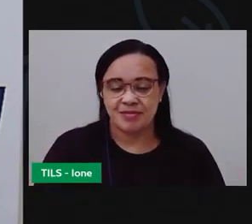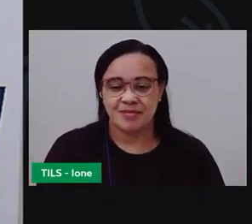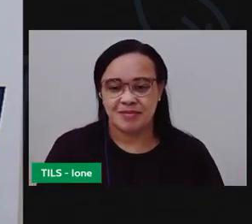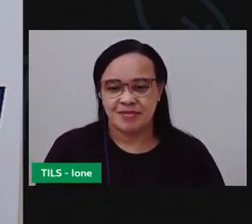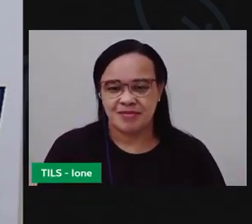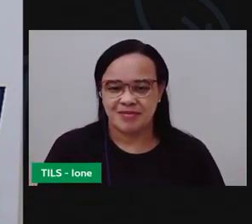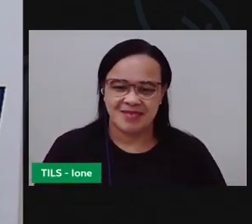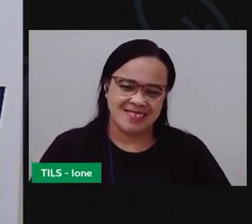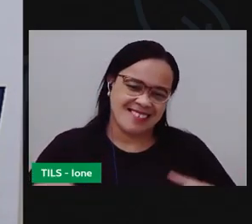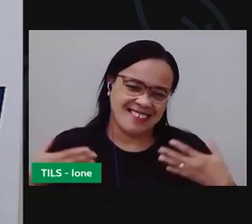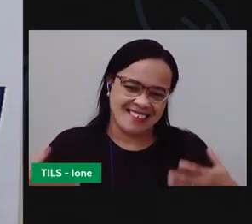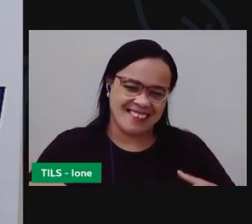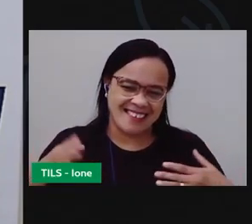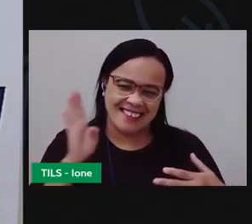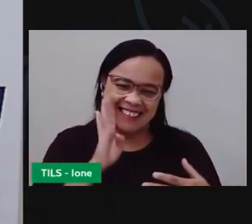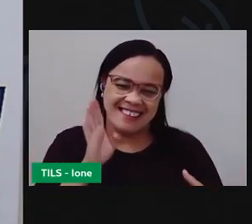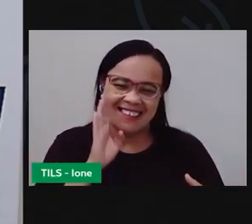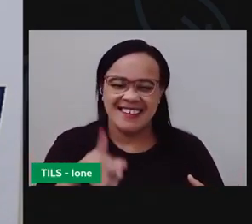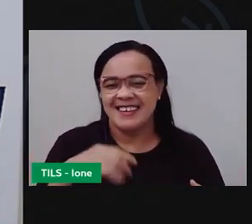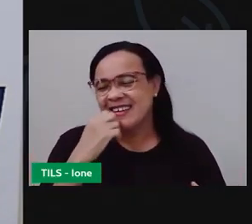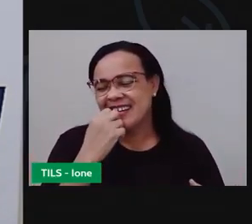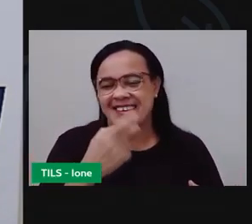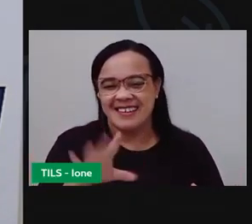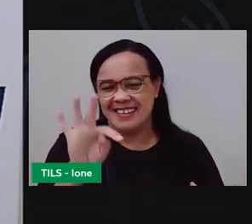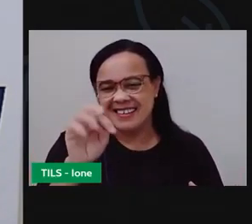Que divertido esse trava-língua, né?